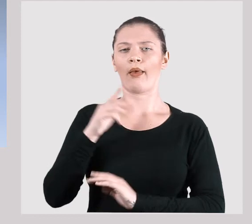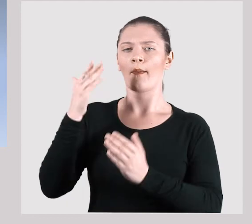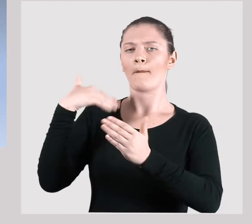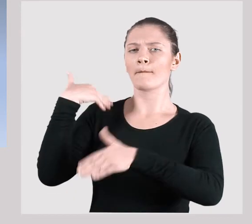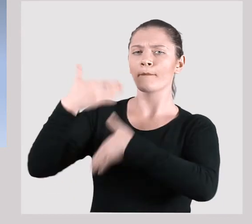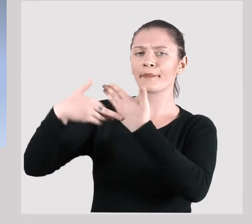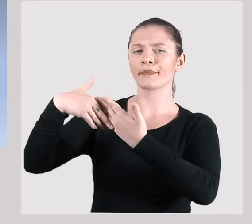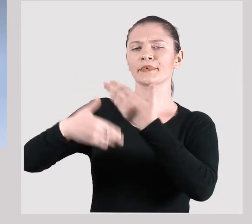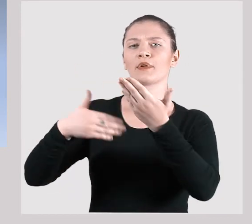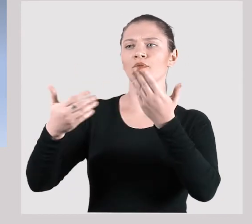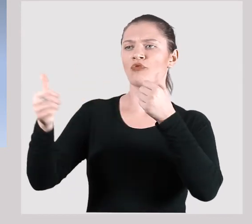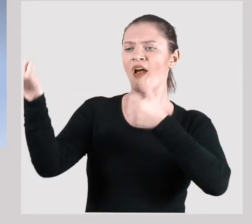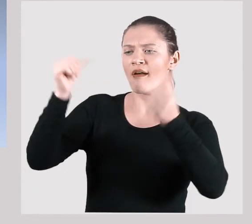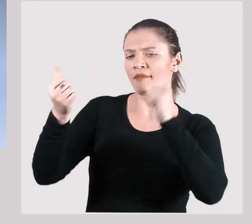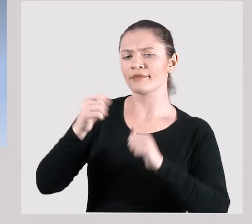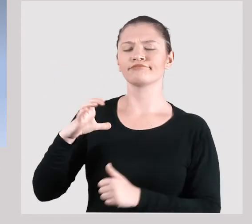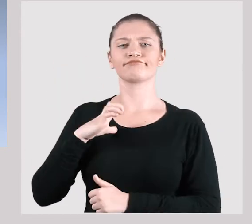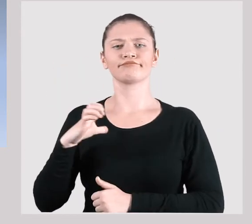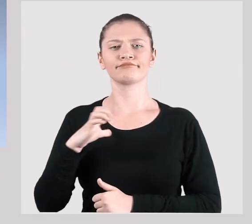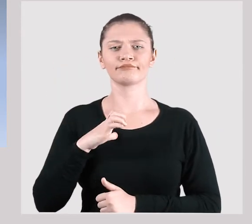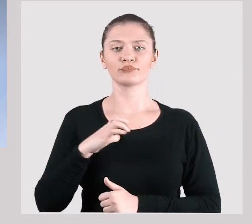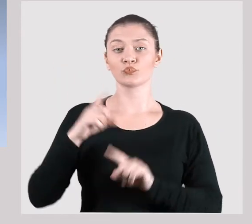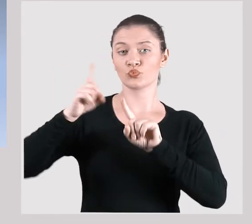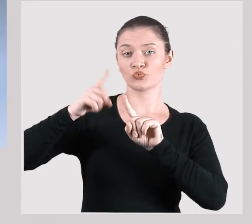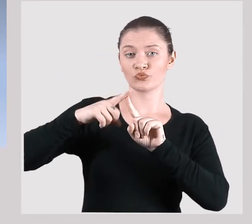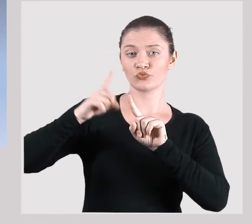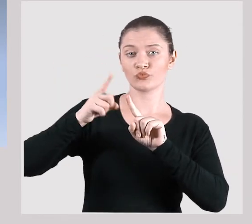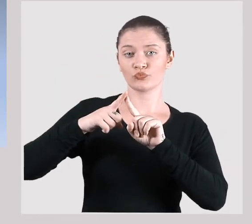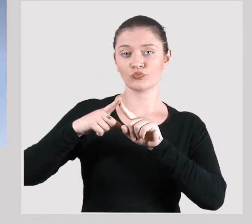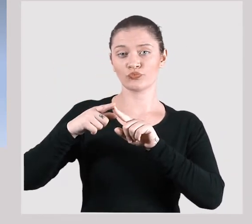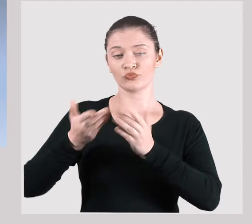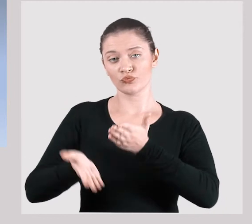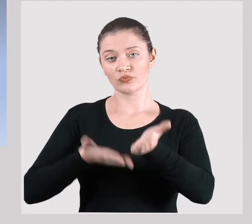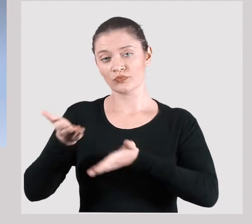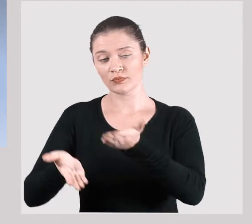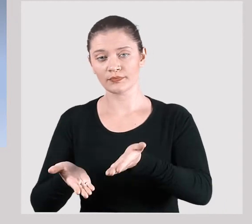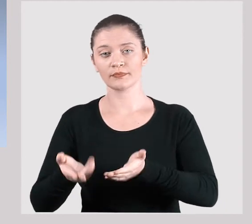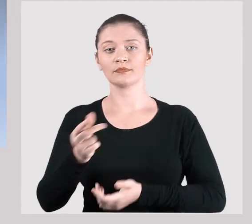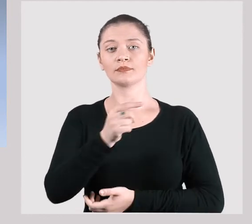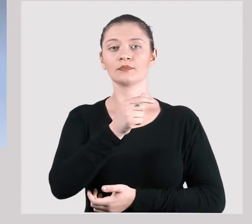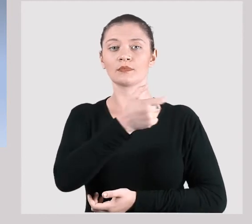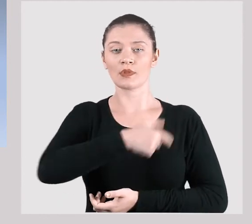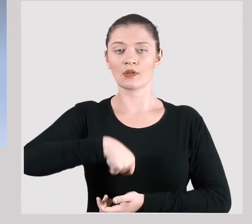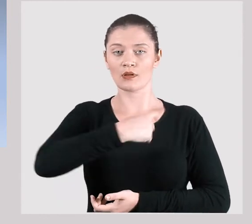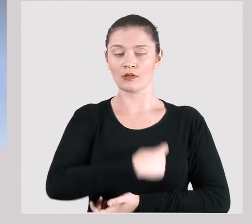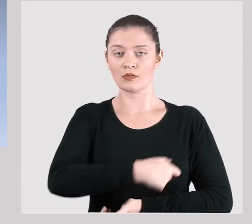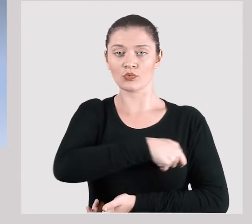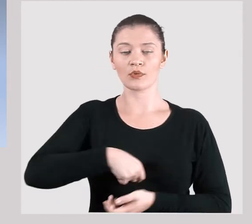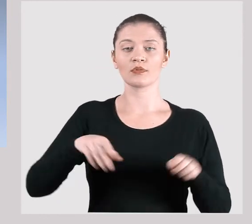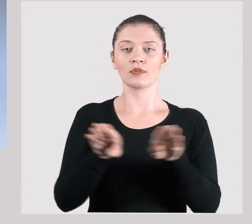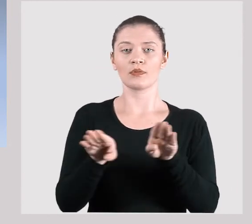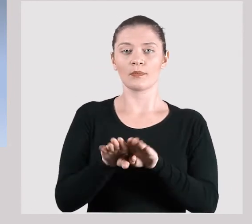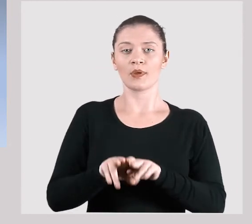avaliação ética em relação a esse tipo de tratamento. Na Suécia também tem. Na Austrália, o professor